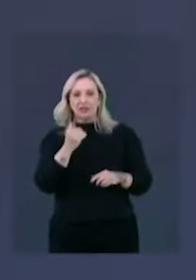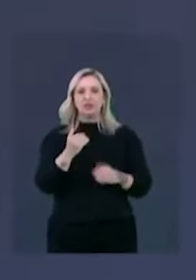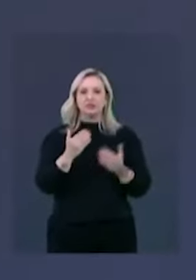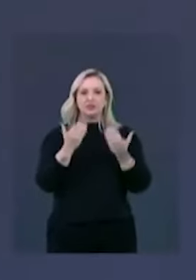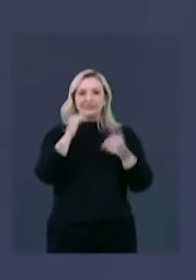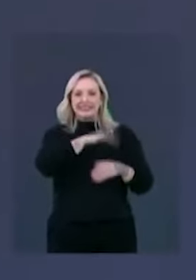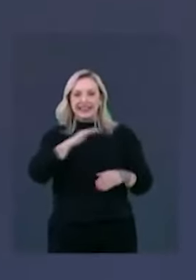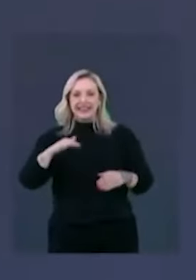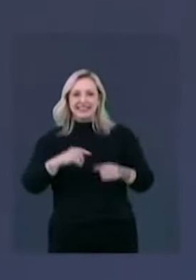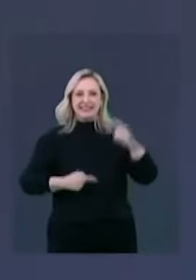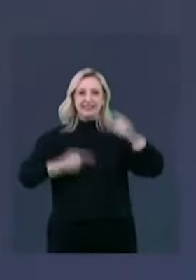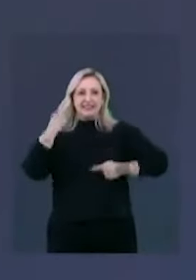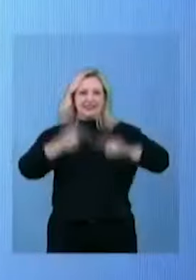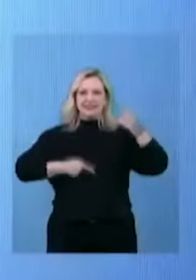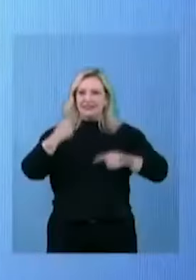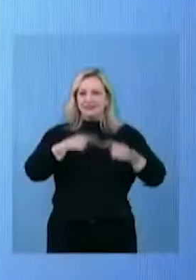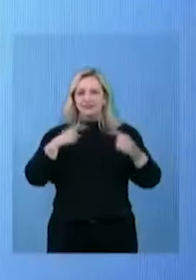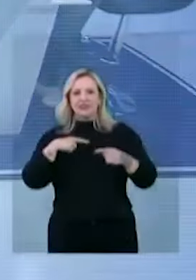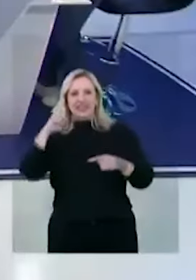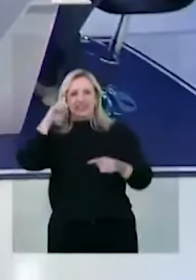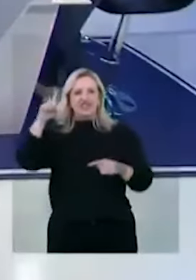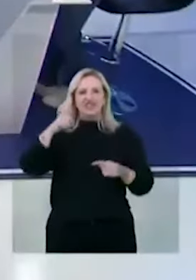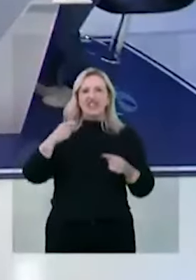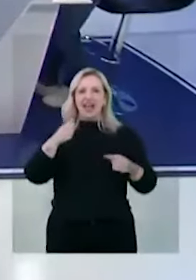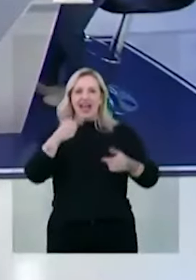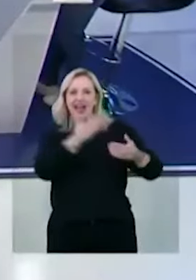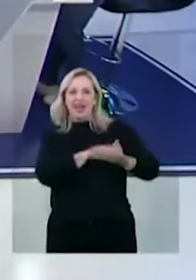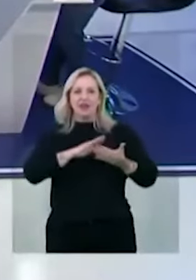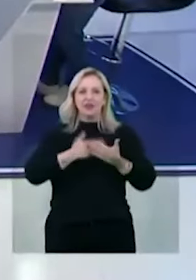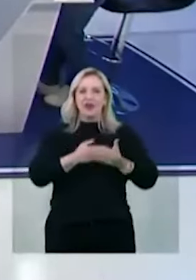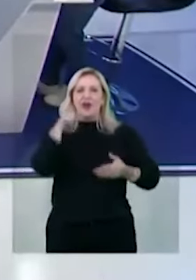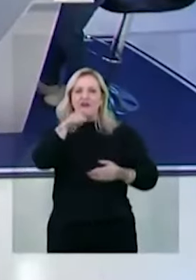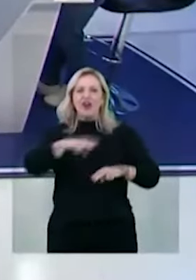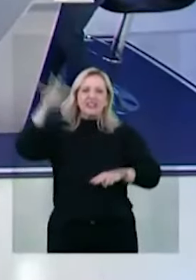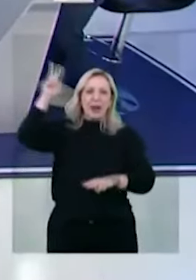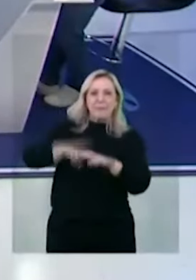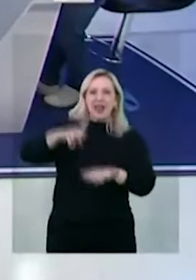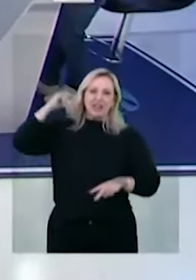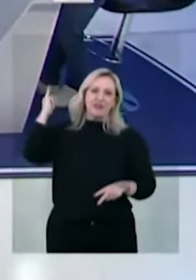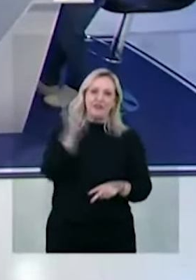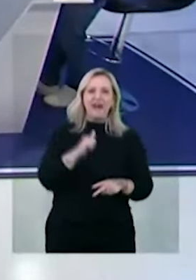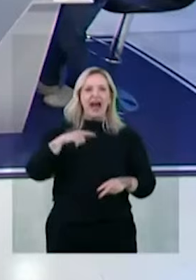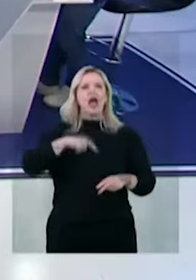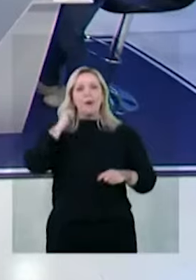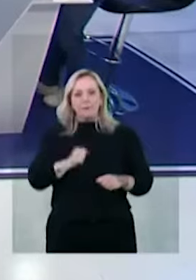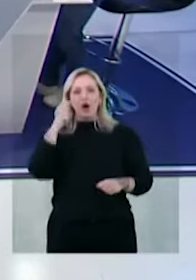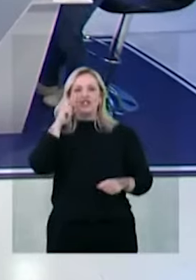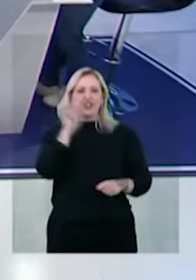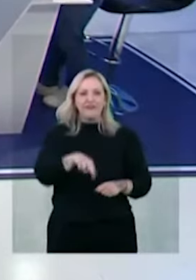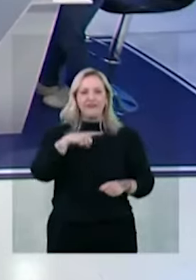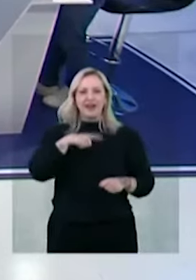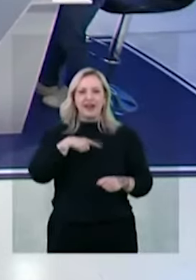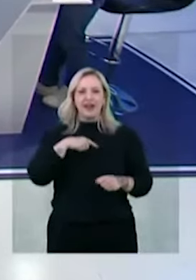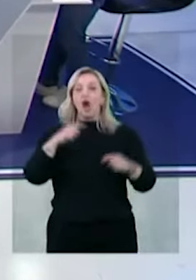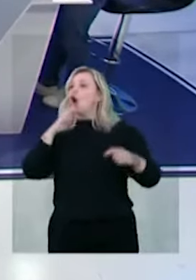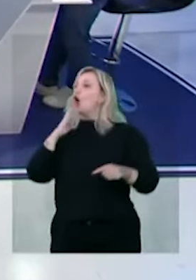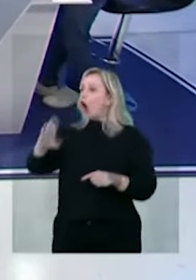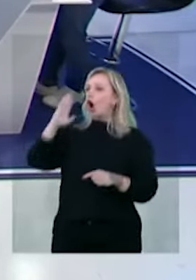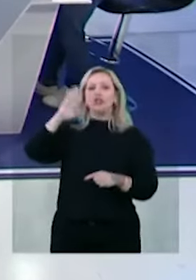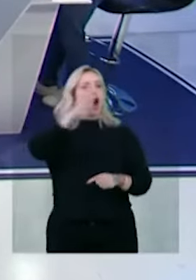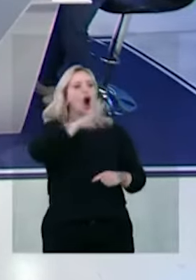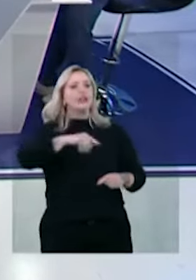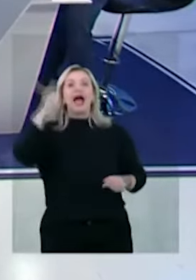interromper esse debate rece dinheiro de CR você vord